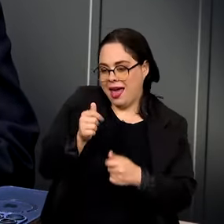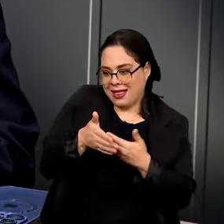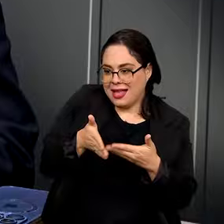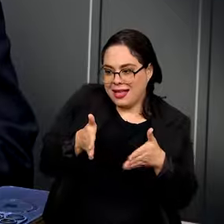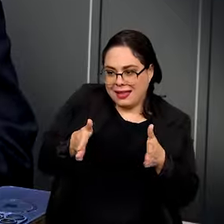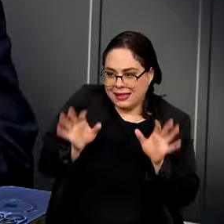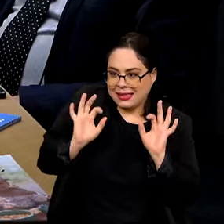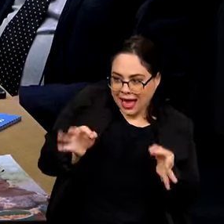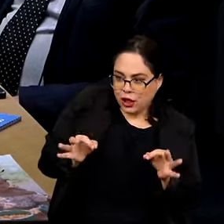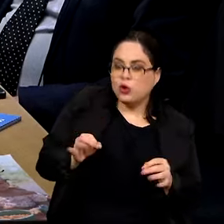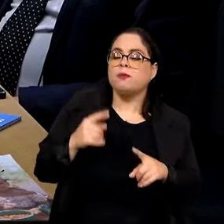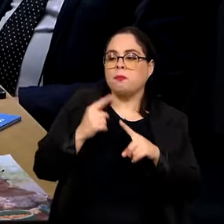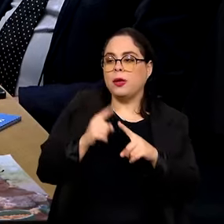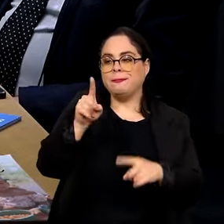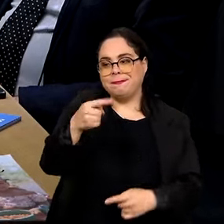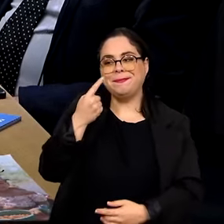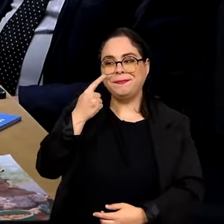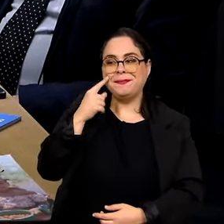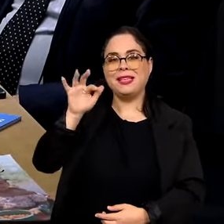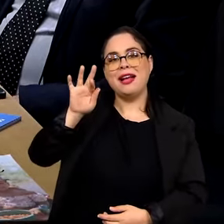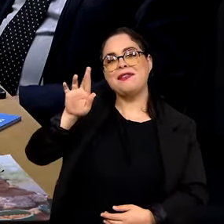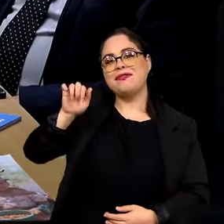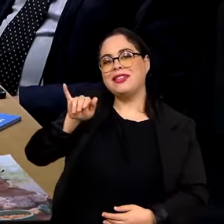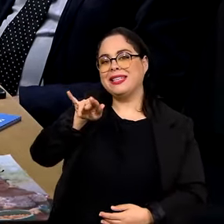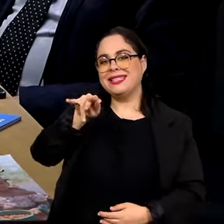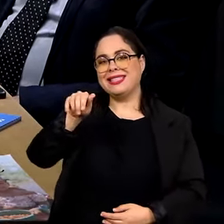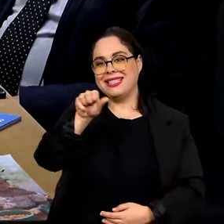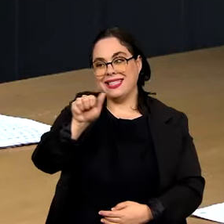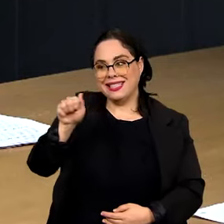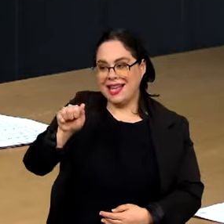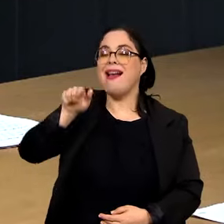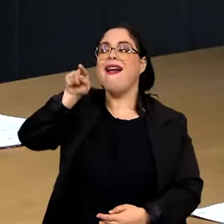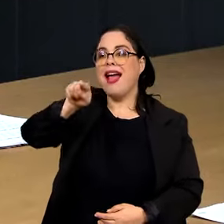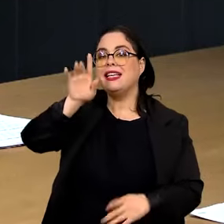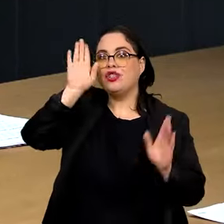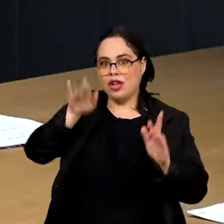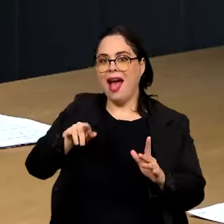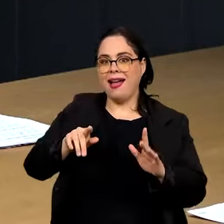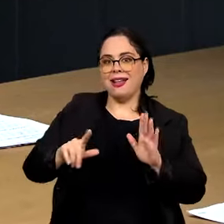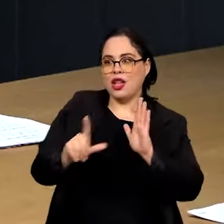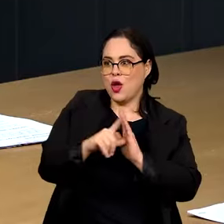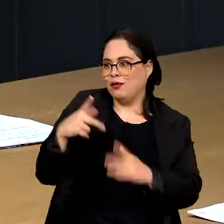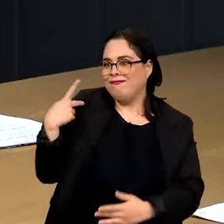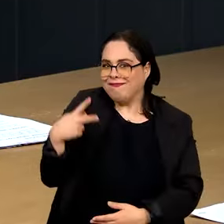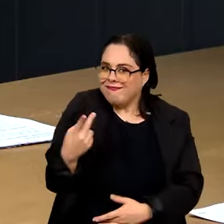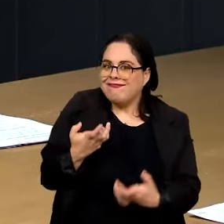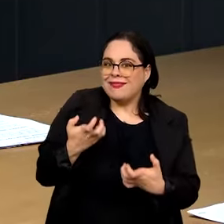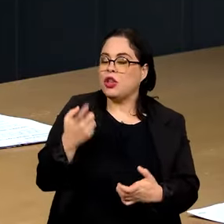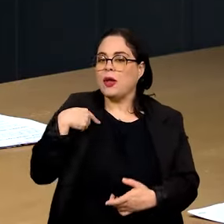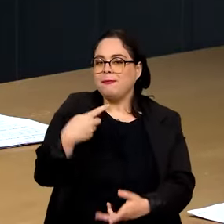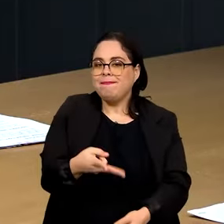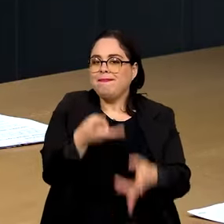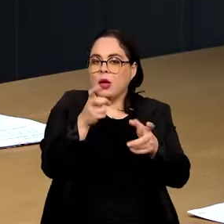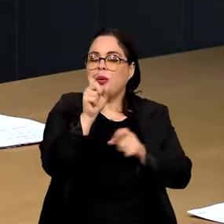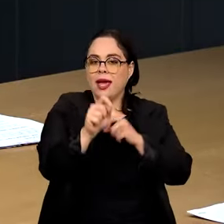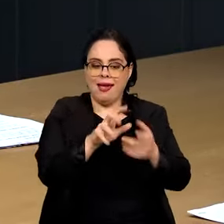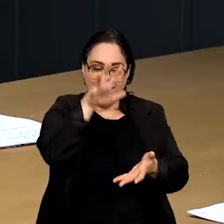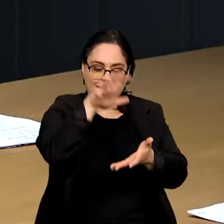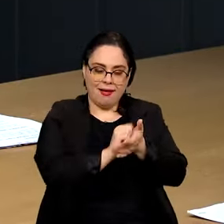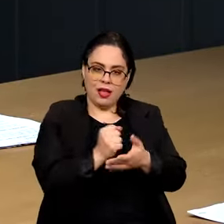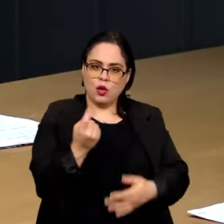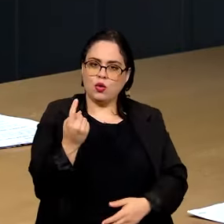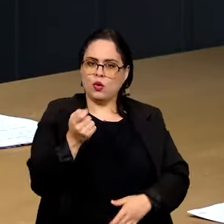negócio A ideia é fazer esses negócios crescerem né secretário Porque como a gente viu ali a Francisca que já empreende a gente percebeu no